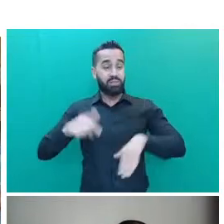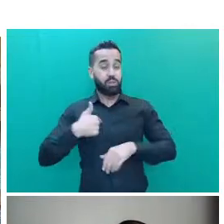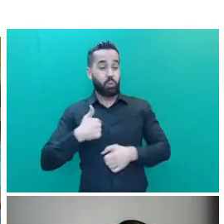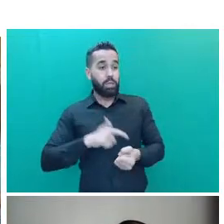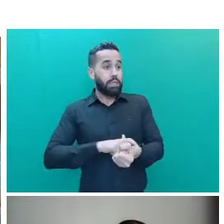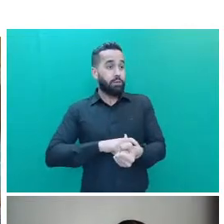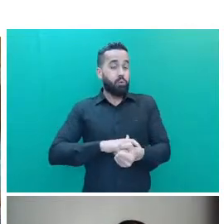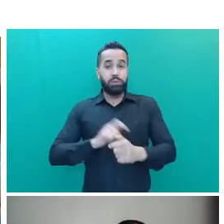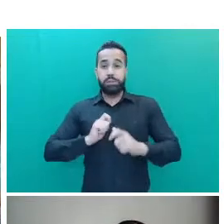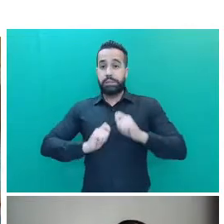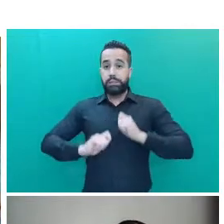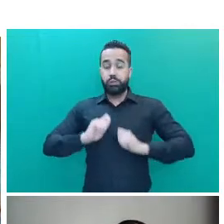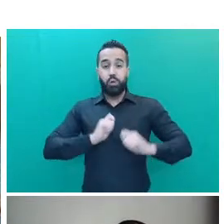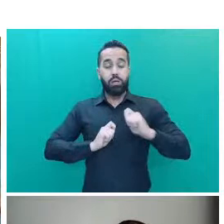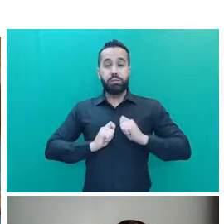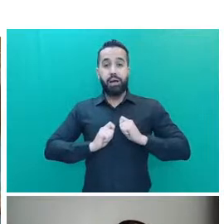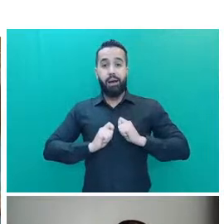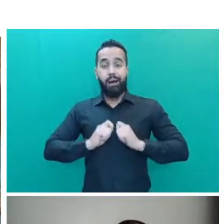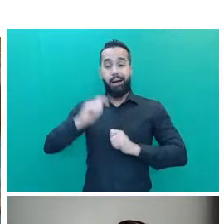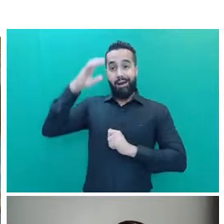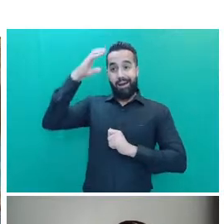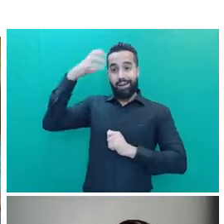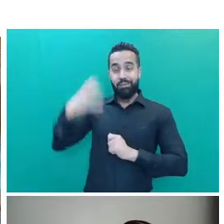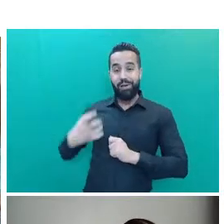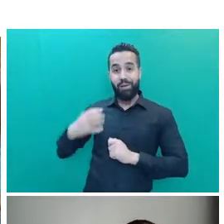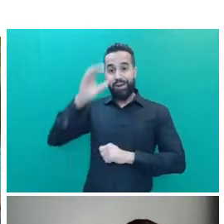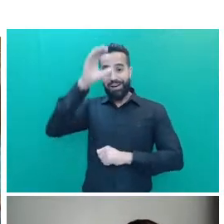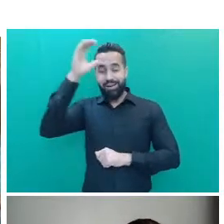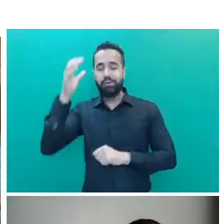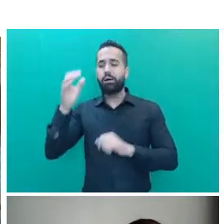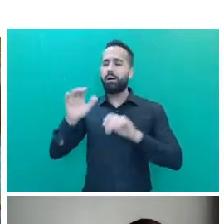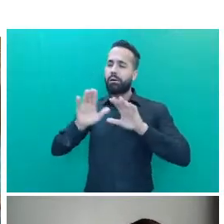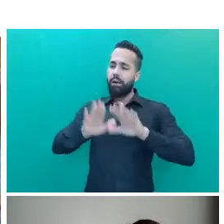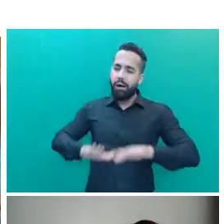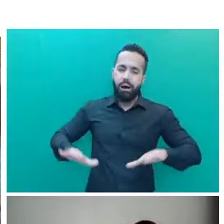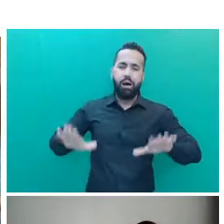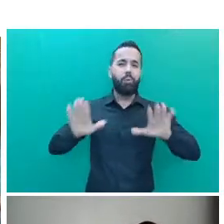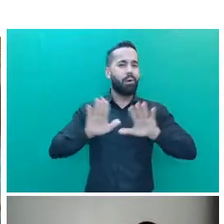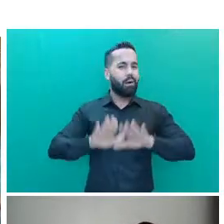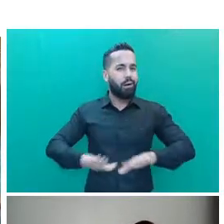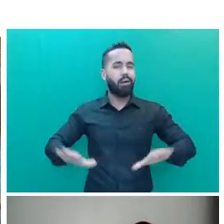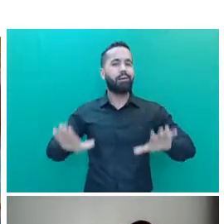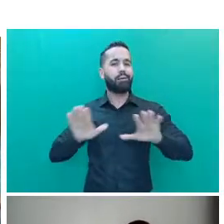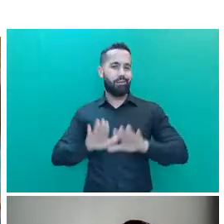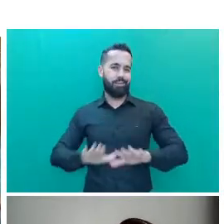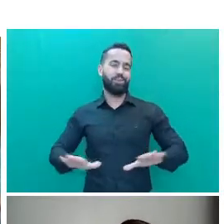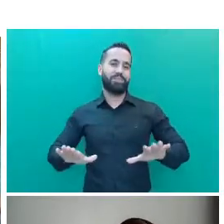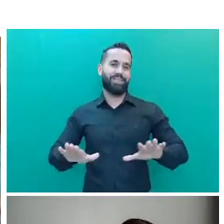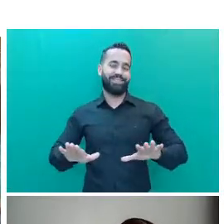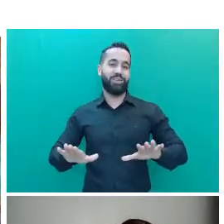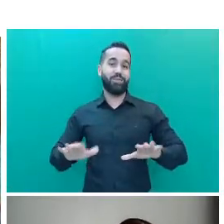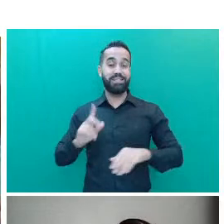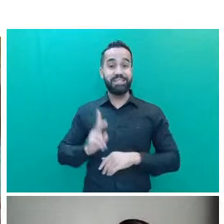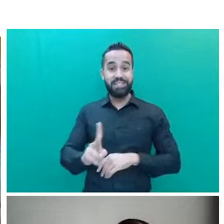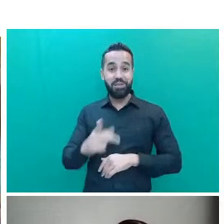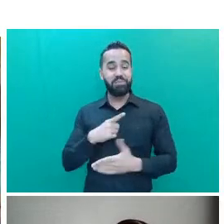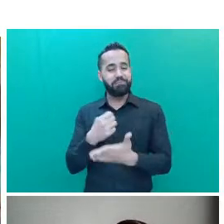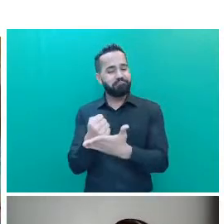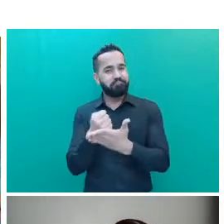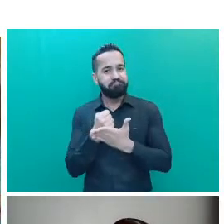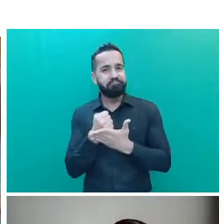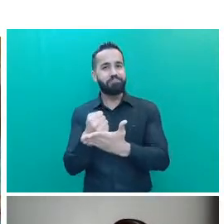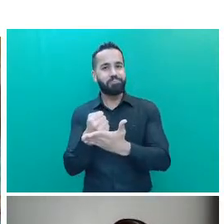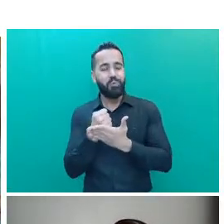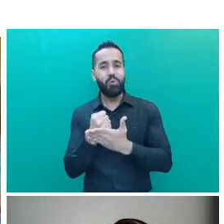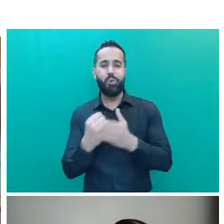calma, calma, vai dar tudo certo. E muito, muito presentes, né? Assim, nunca fiquei... sem resposta,